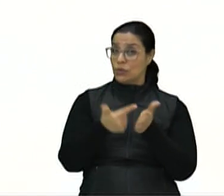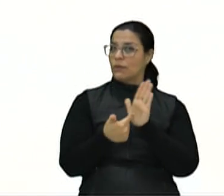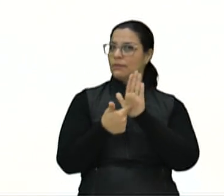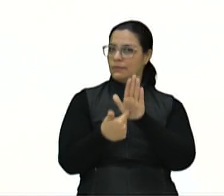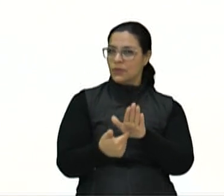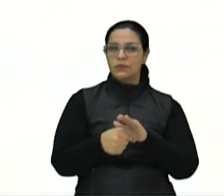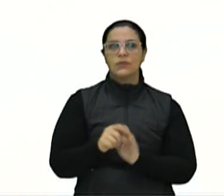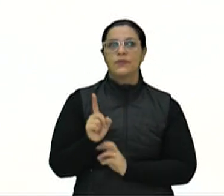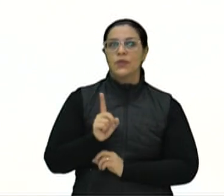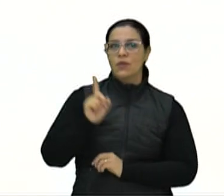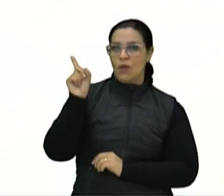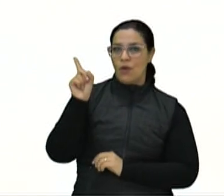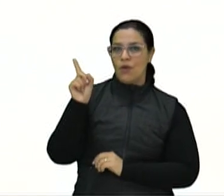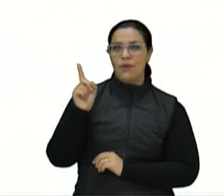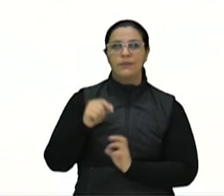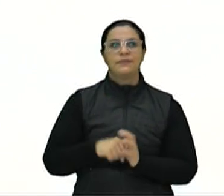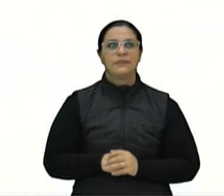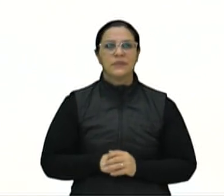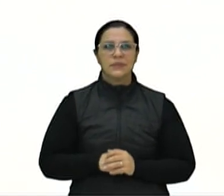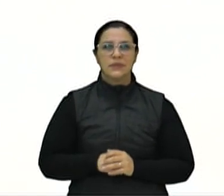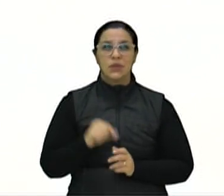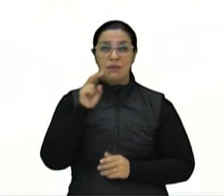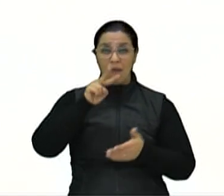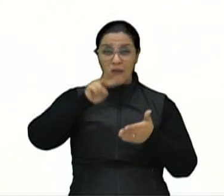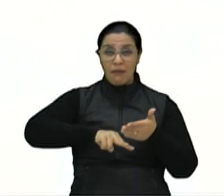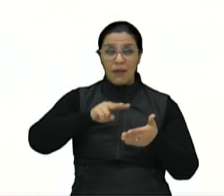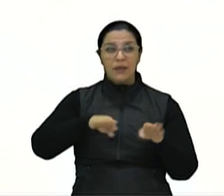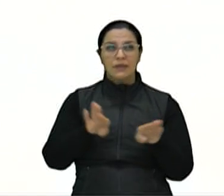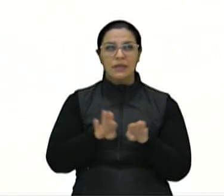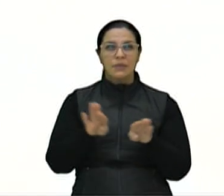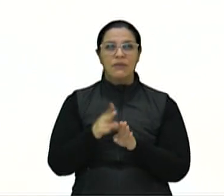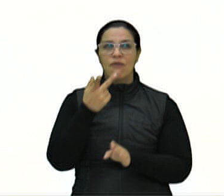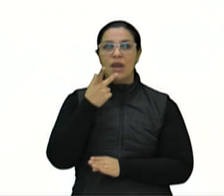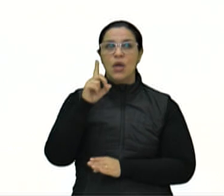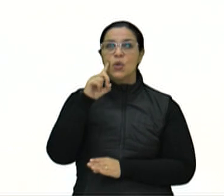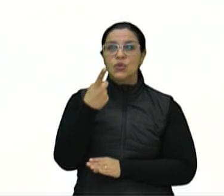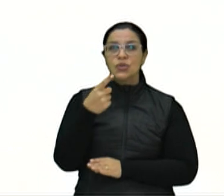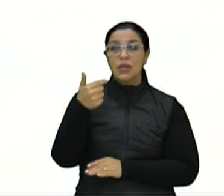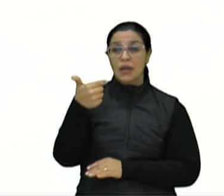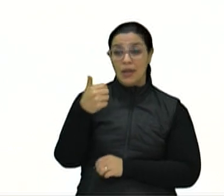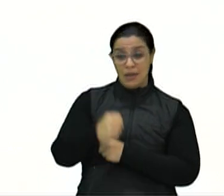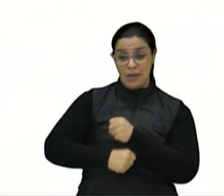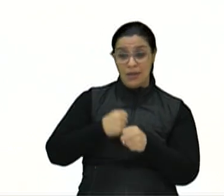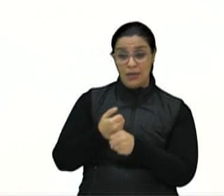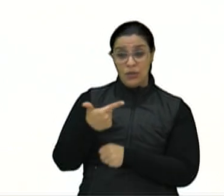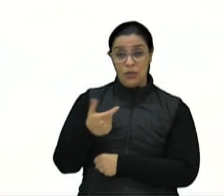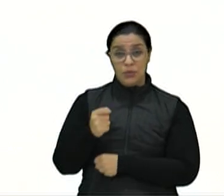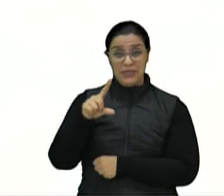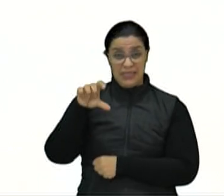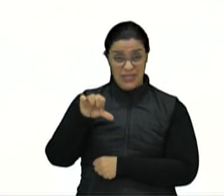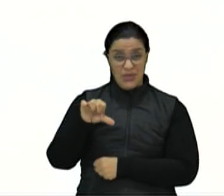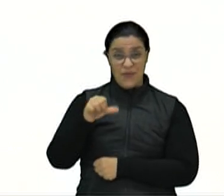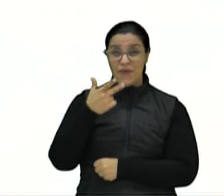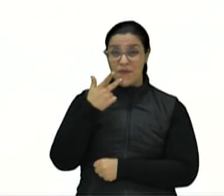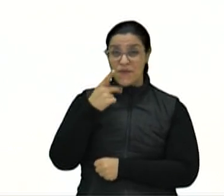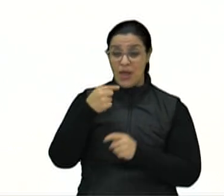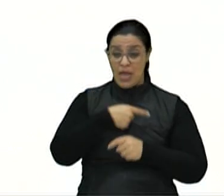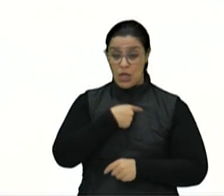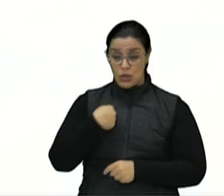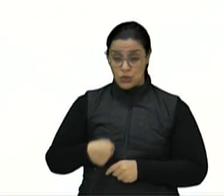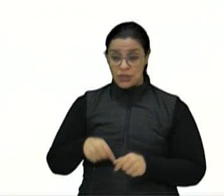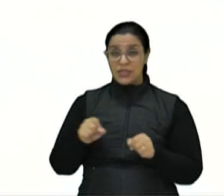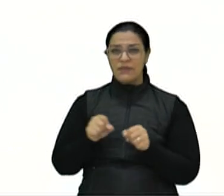jornal. Se dá para você enxergar bem aí, mas eu vou ler a data, né? Ela é 2019. Chineses